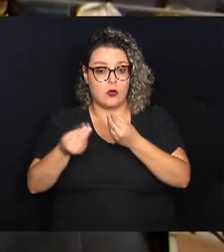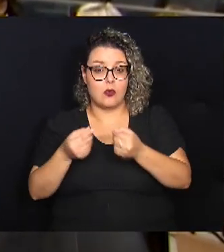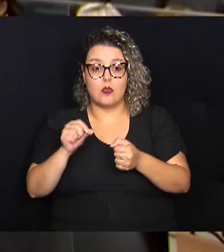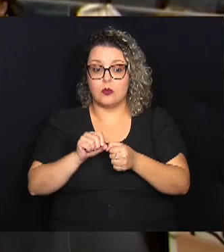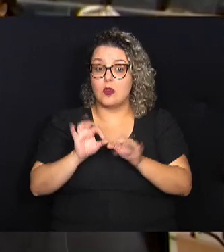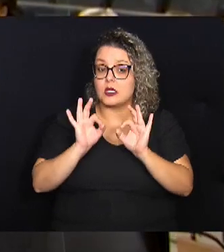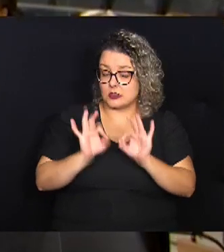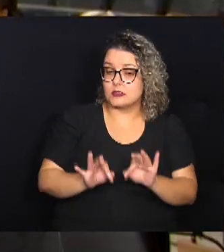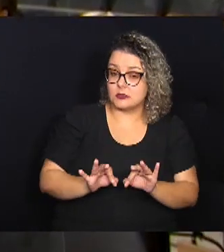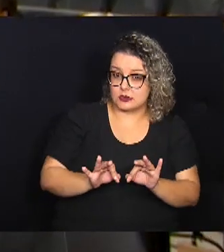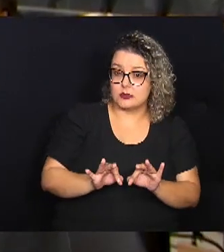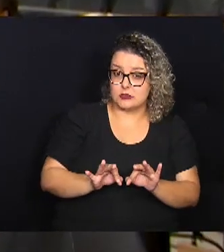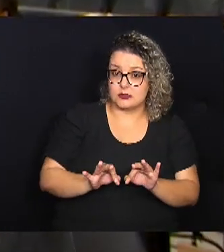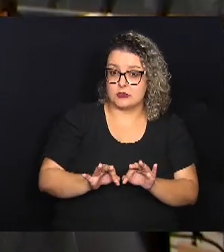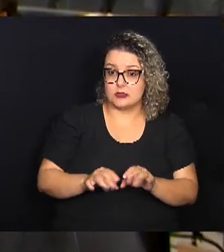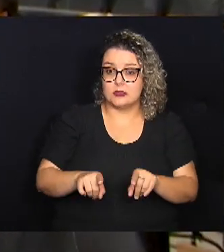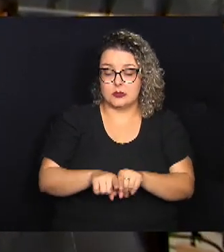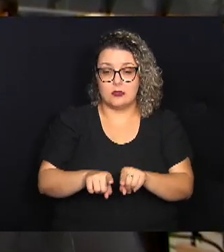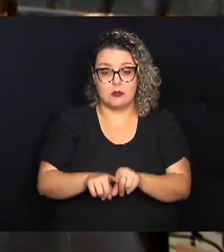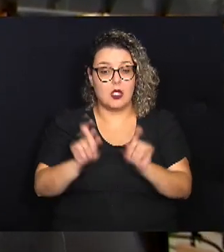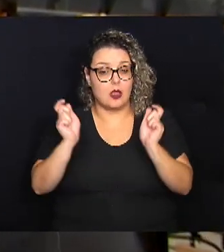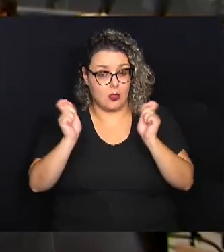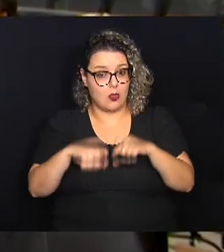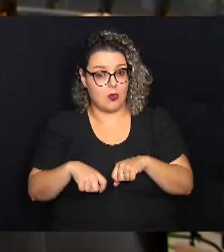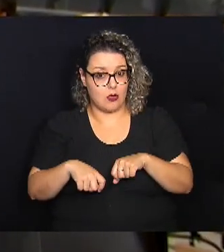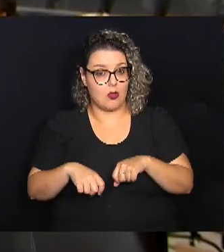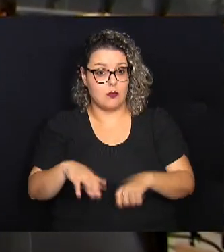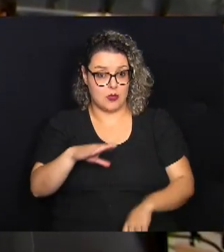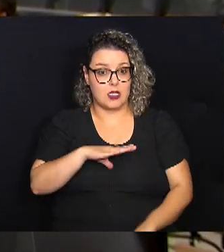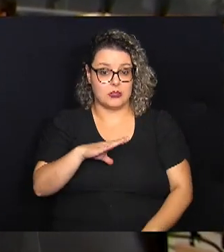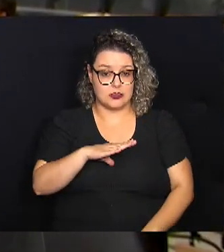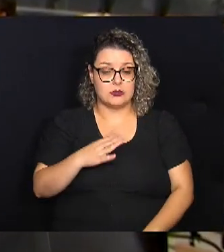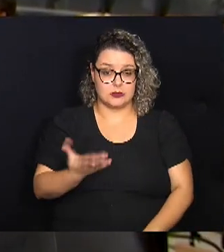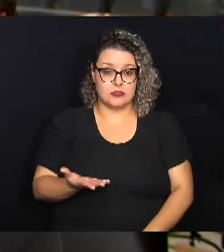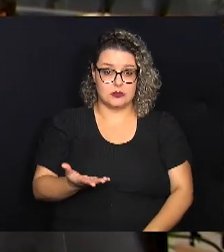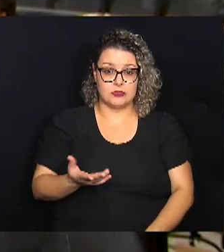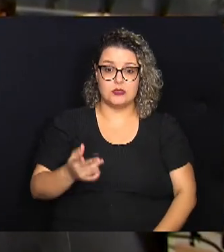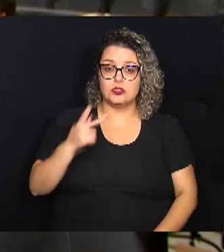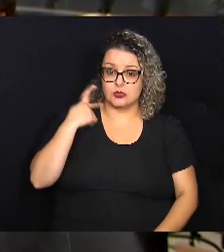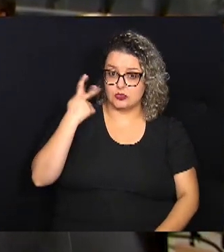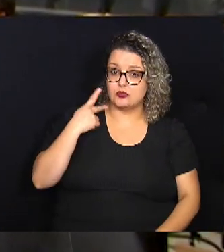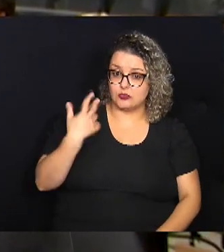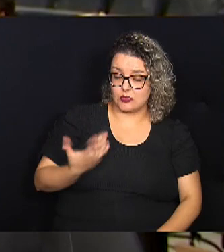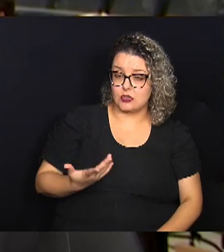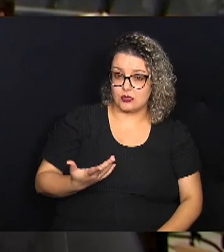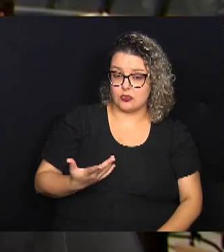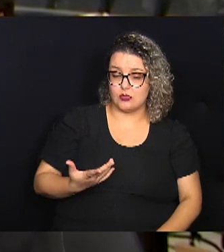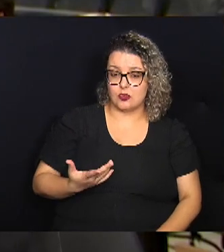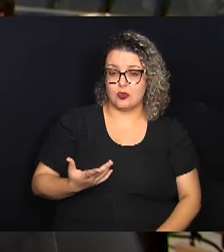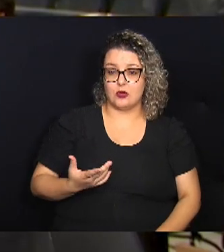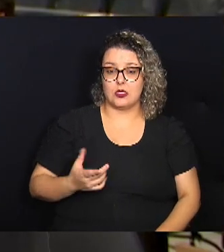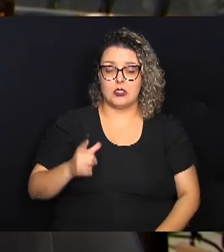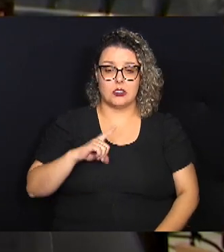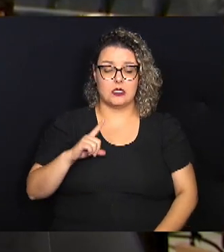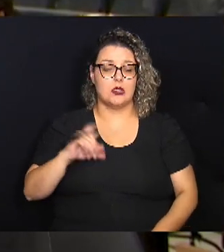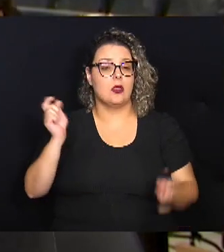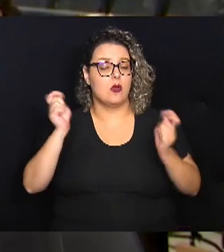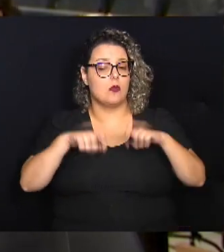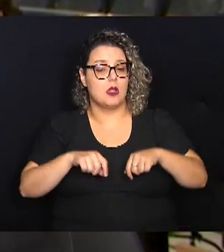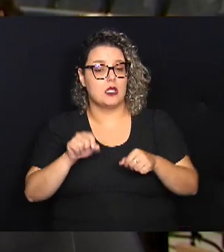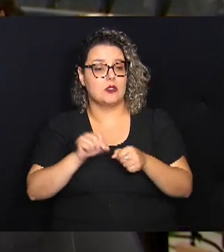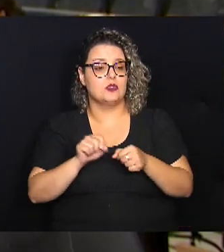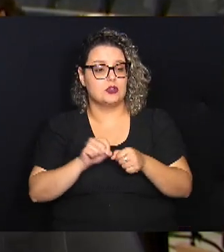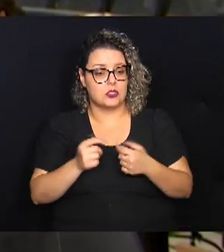certinho, sobre as competências também, né, do município, de um vereador, o que o vereador tem competência de fazer, o